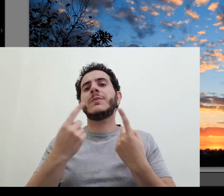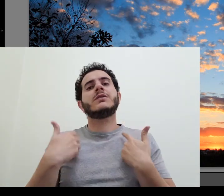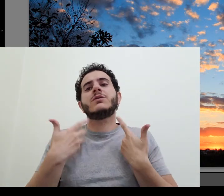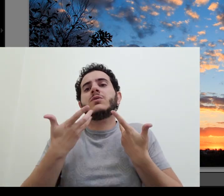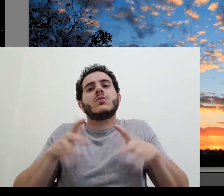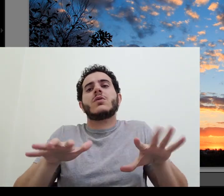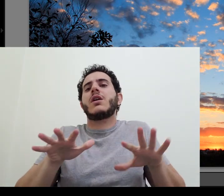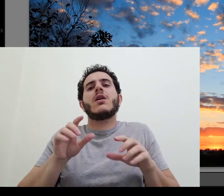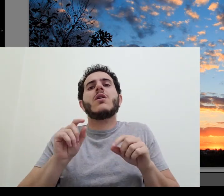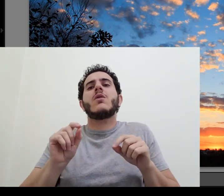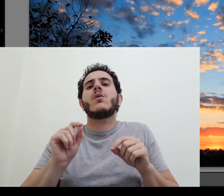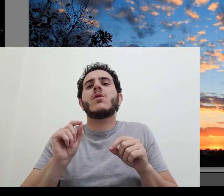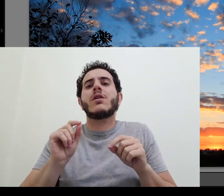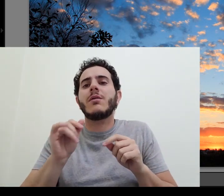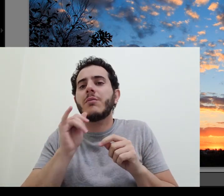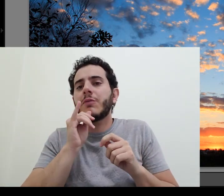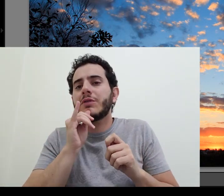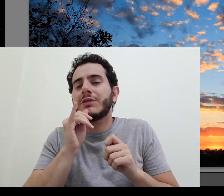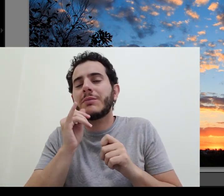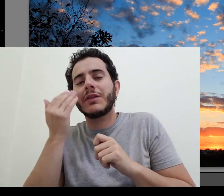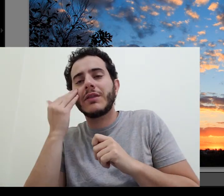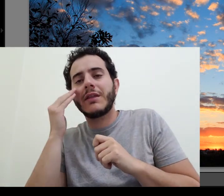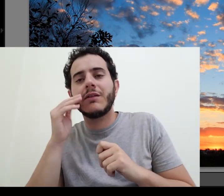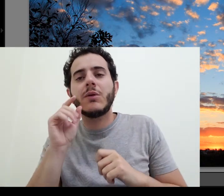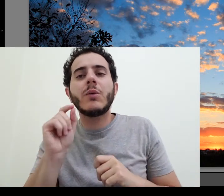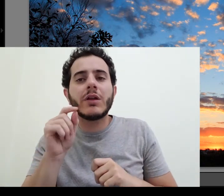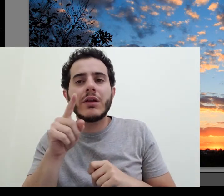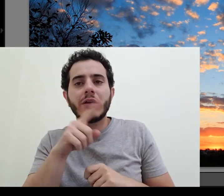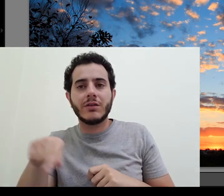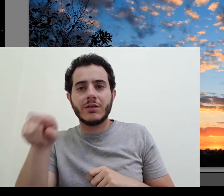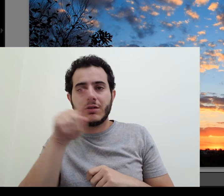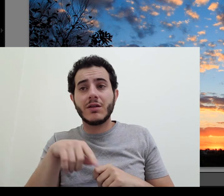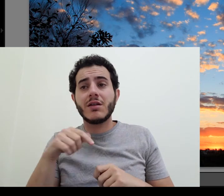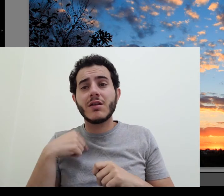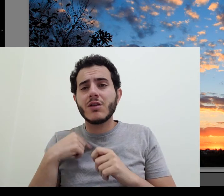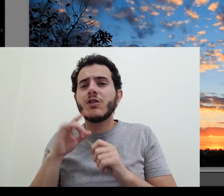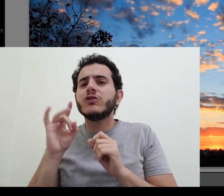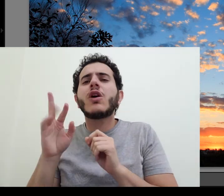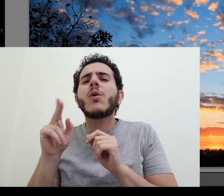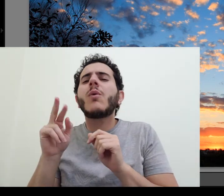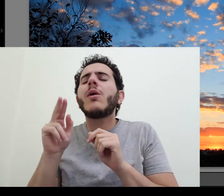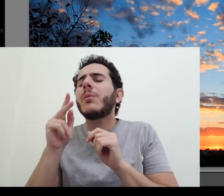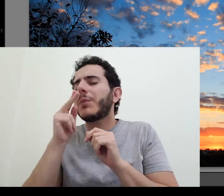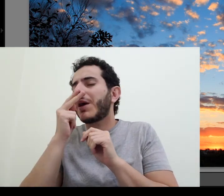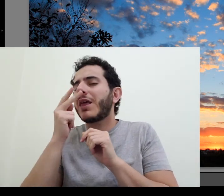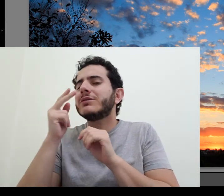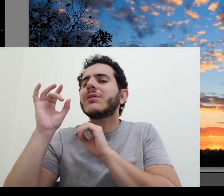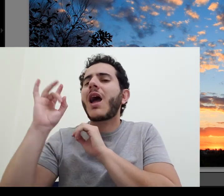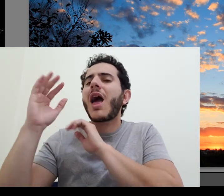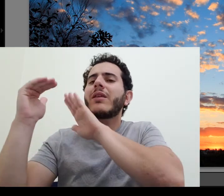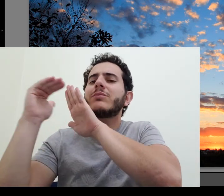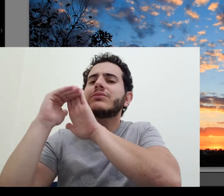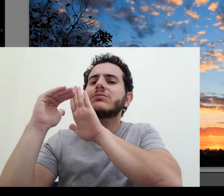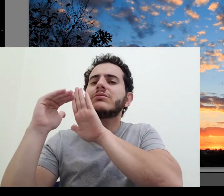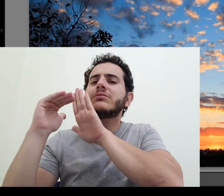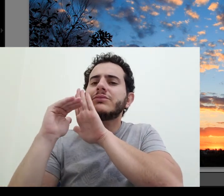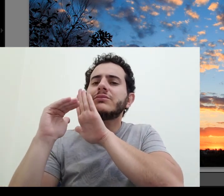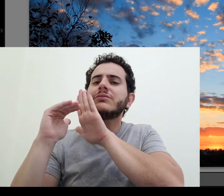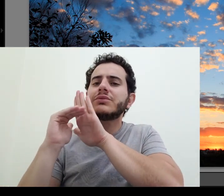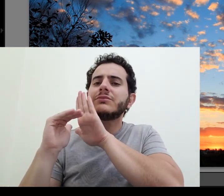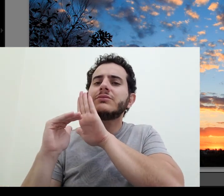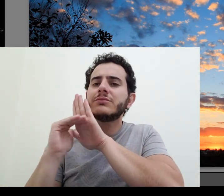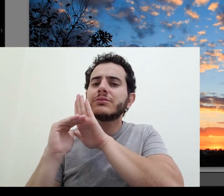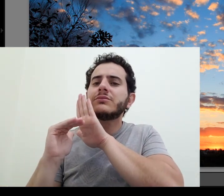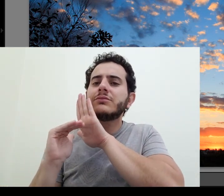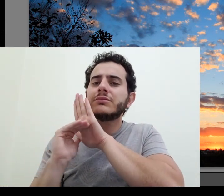tratamento nessa foto. Então, beleza, você tem o arquivo RAW tratado. Mas não quero que você exporte. O que acontece agora a gente entender?